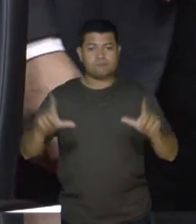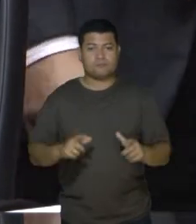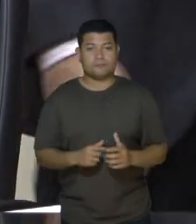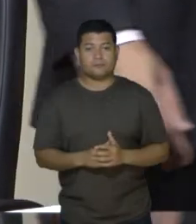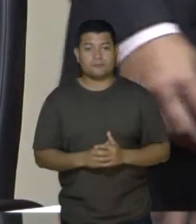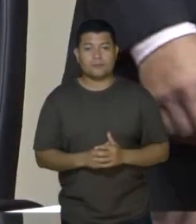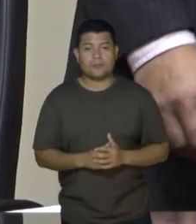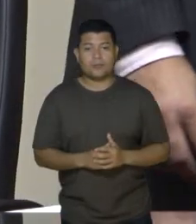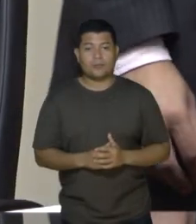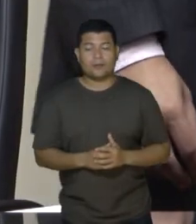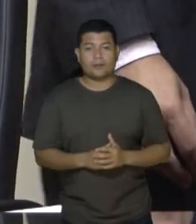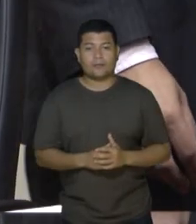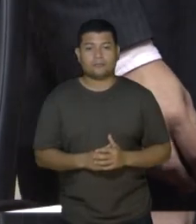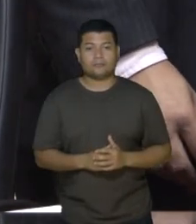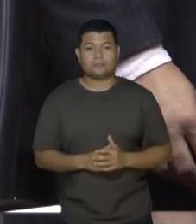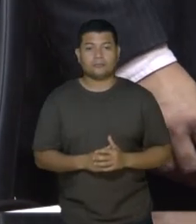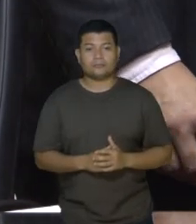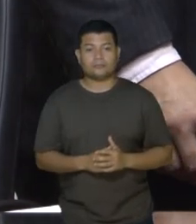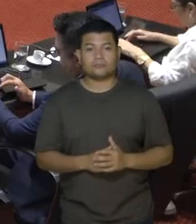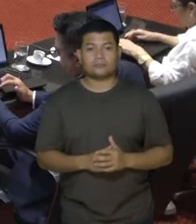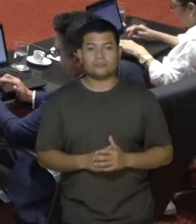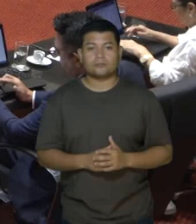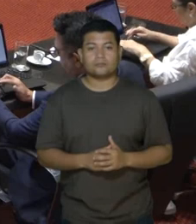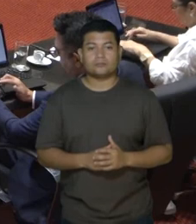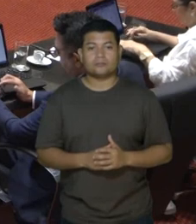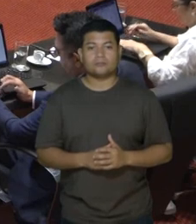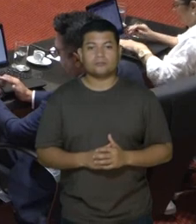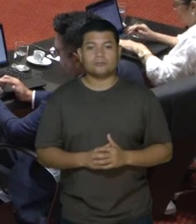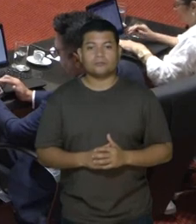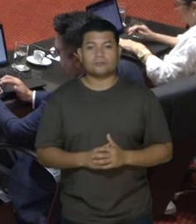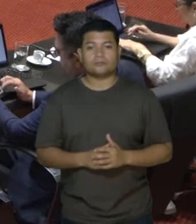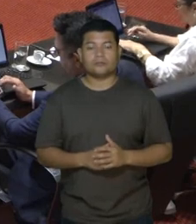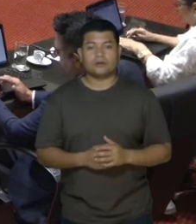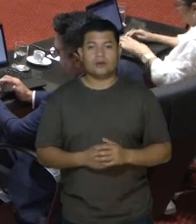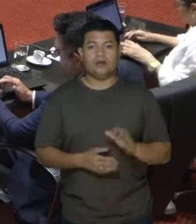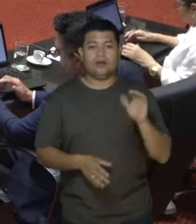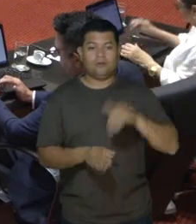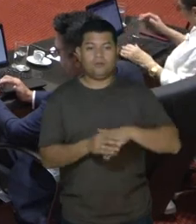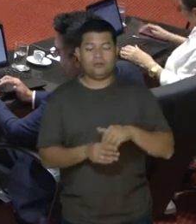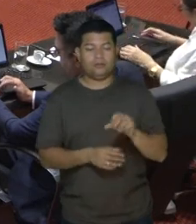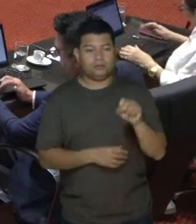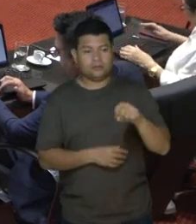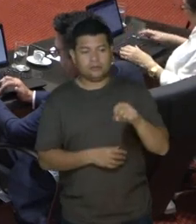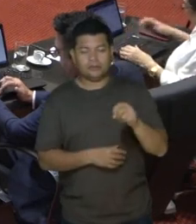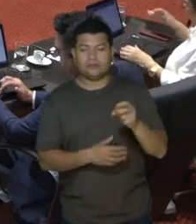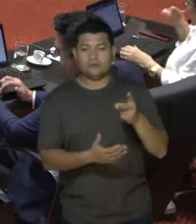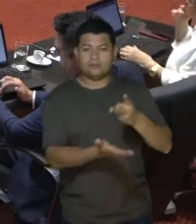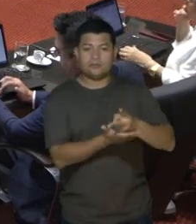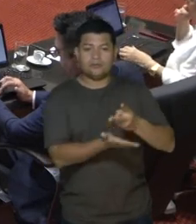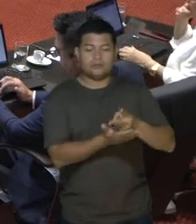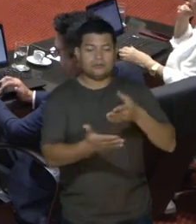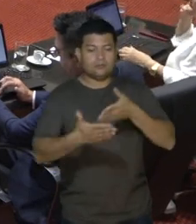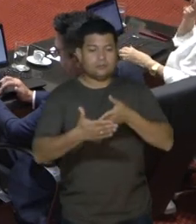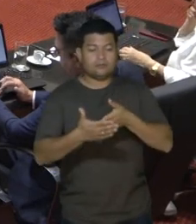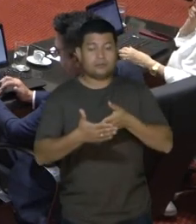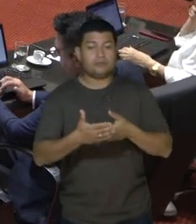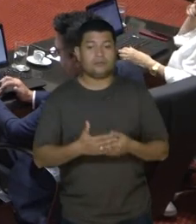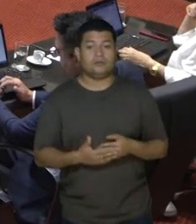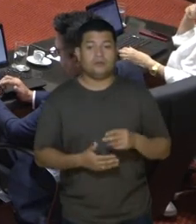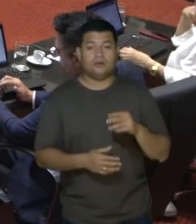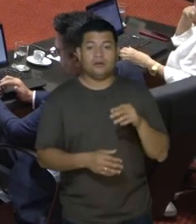deputados exercerem seu direito de voto. Quem vota sim, mantém o veto. Quem vota não,